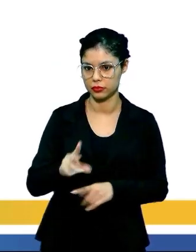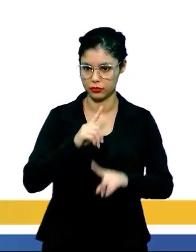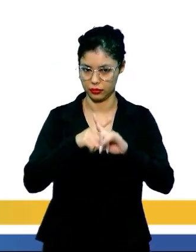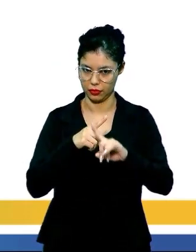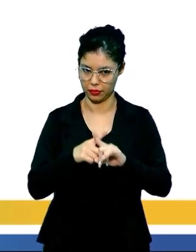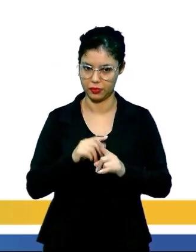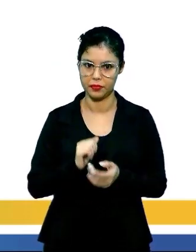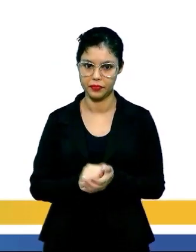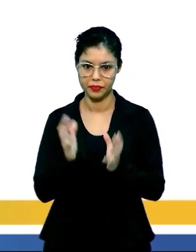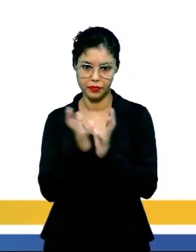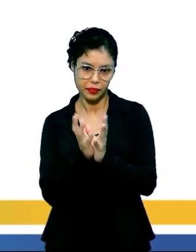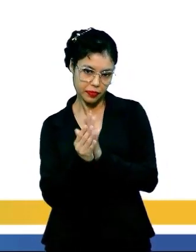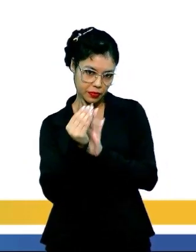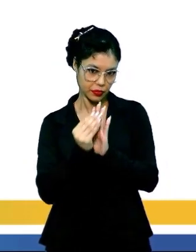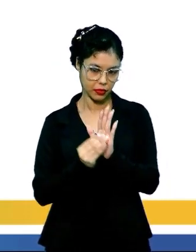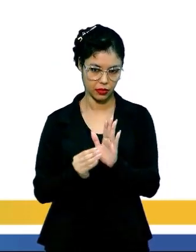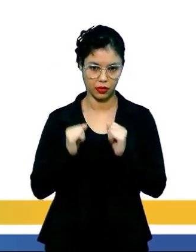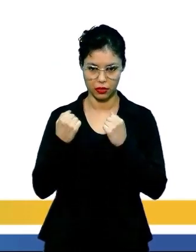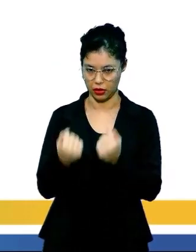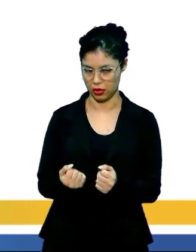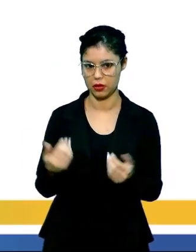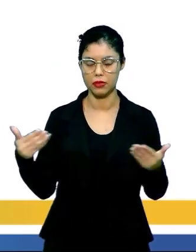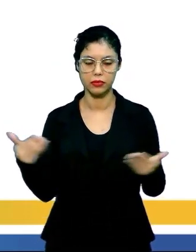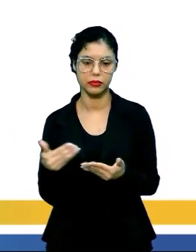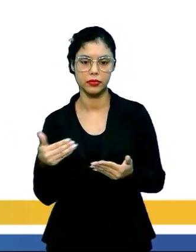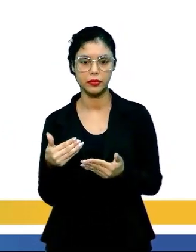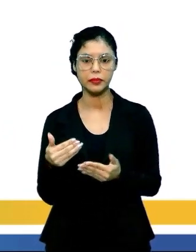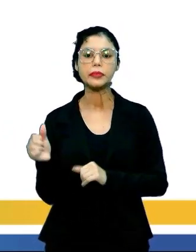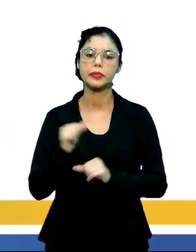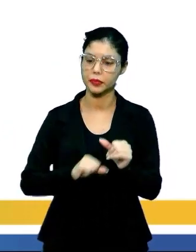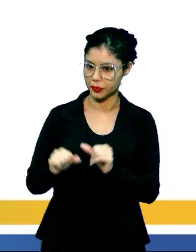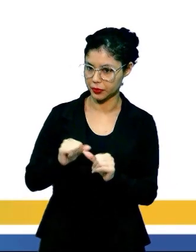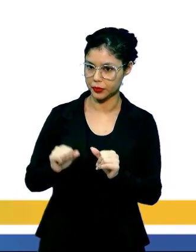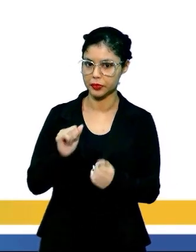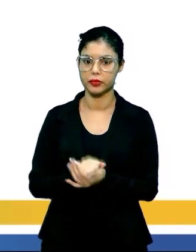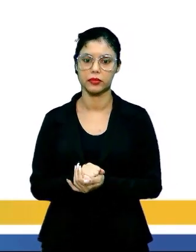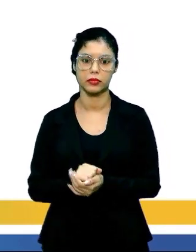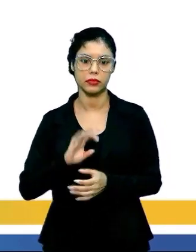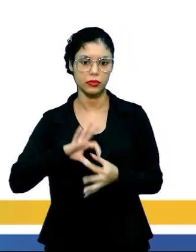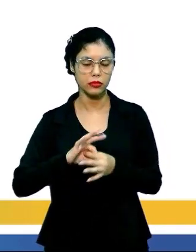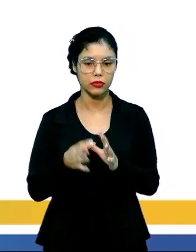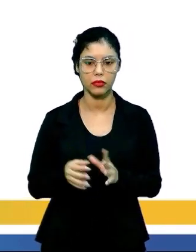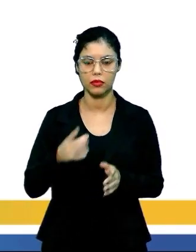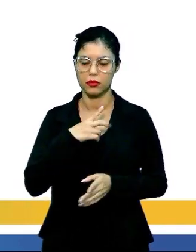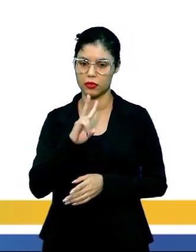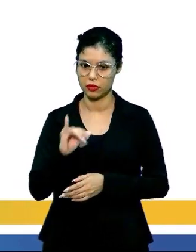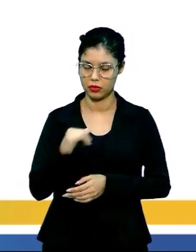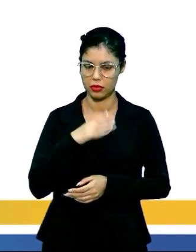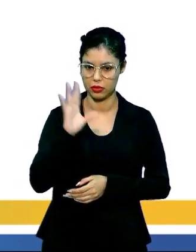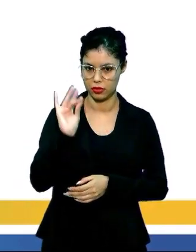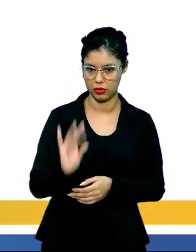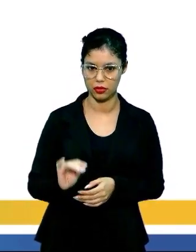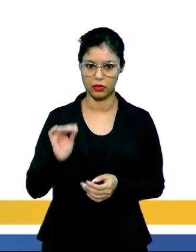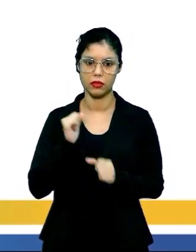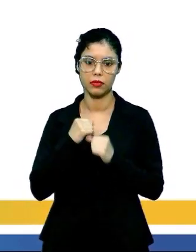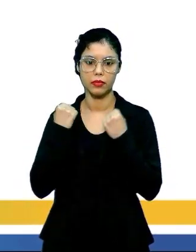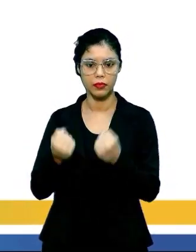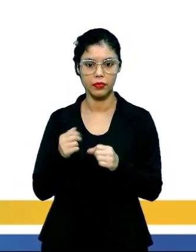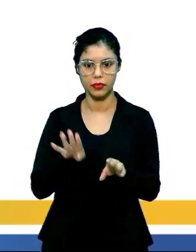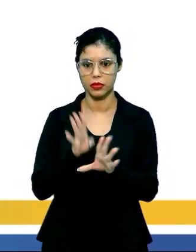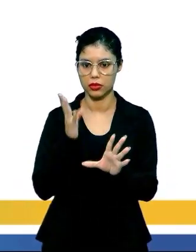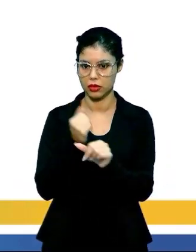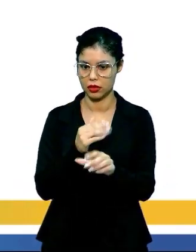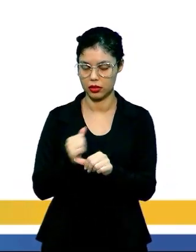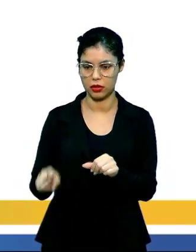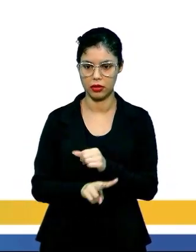cada valor do conjunto pelo seu peso. Agora vai mudar um pouco o contexto. Cada nota vai ter um peso, tá? Depois